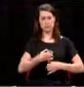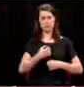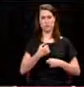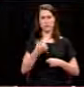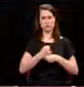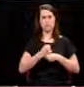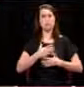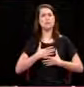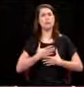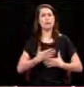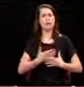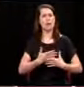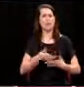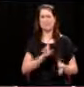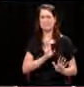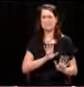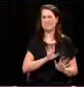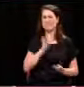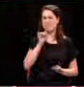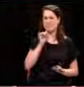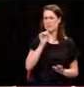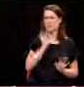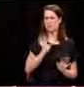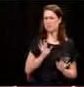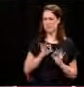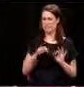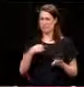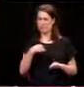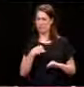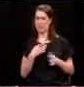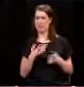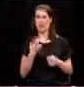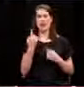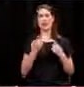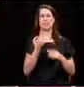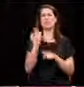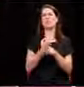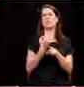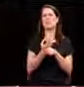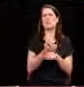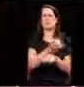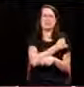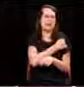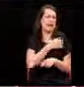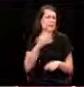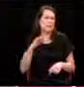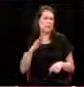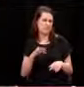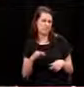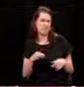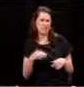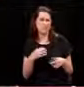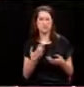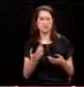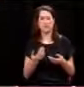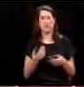coisas muito simples, às vezes até demasiado caseiras, outras que são